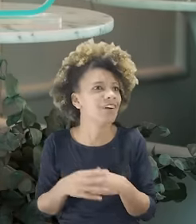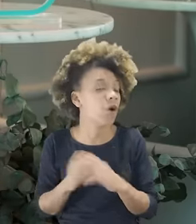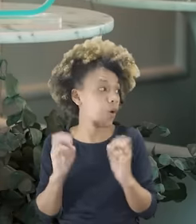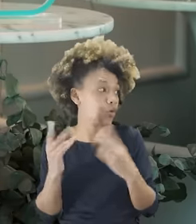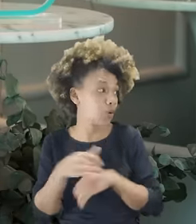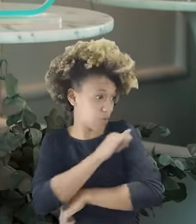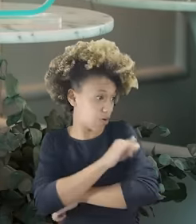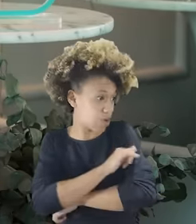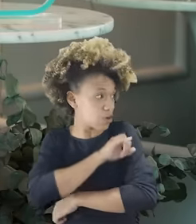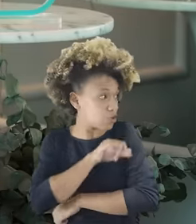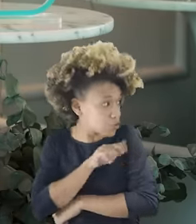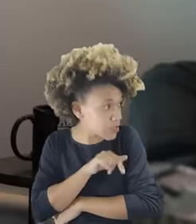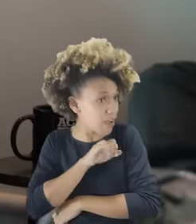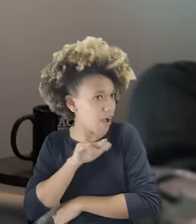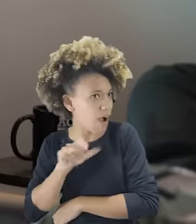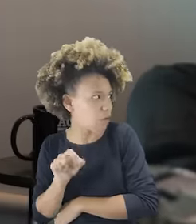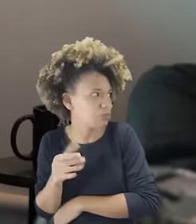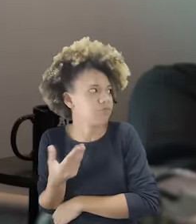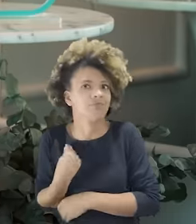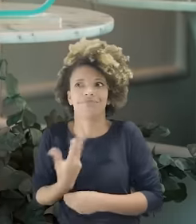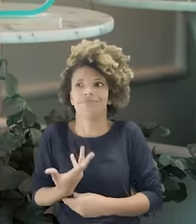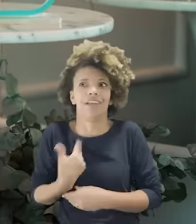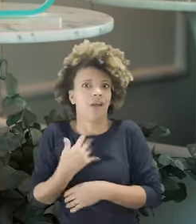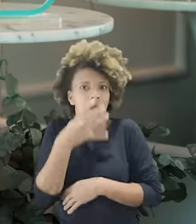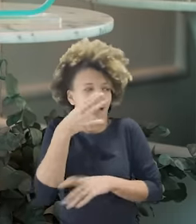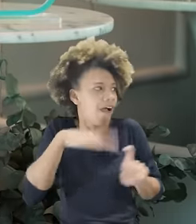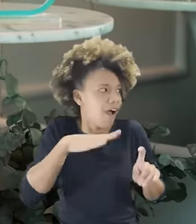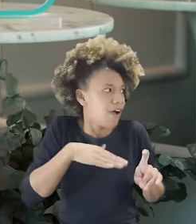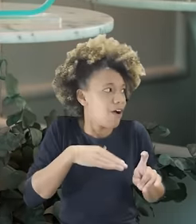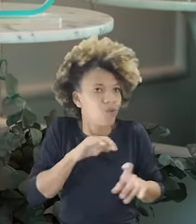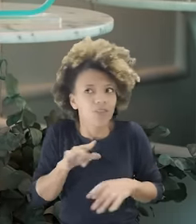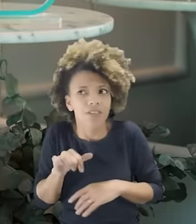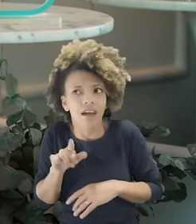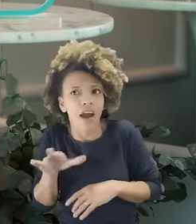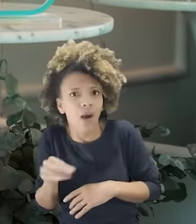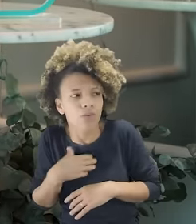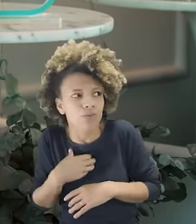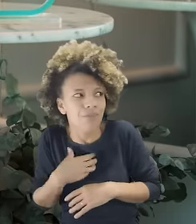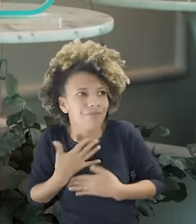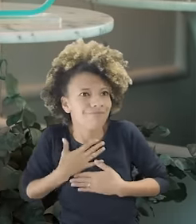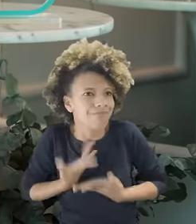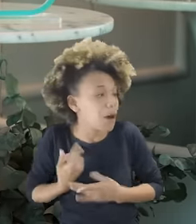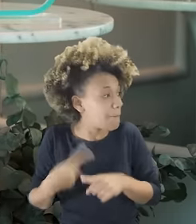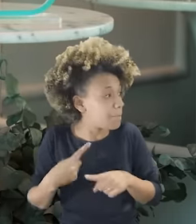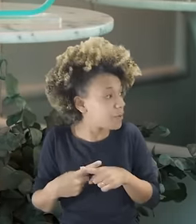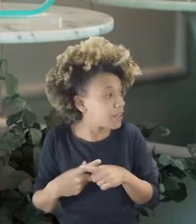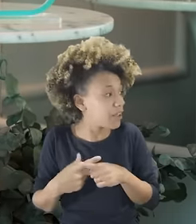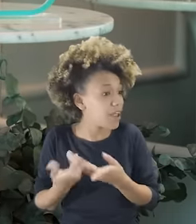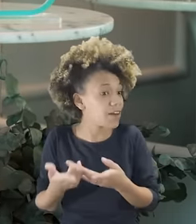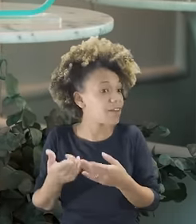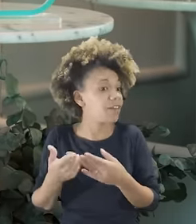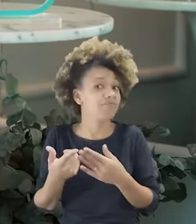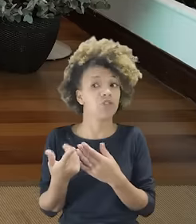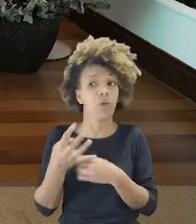eu fechou aqui no Rio foi o Zé Aldo no meu show Nossa do nada que é meu ídolo que eu tenho algo tava no meu show e eu não sei porque ele tá